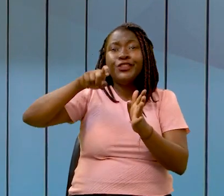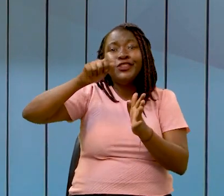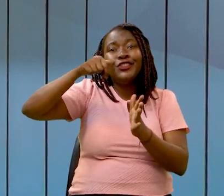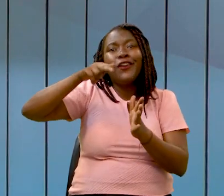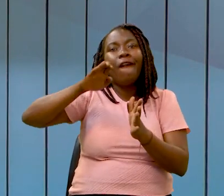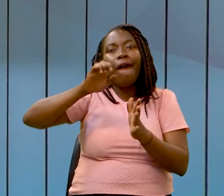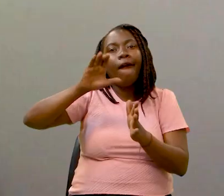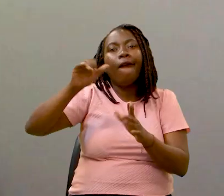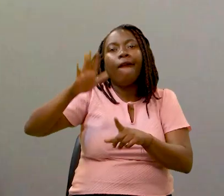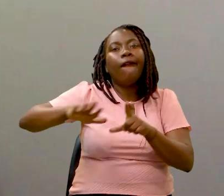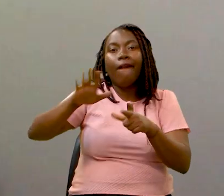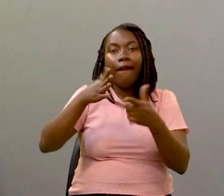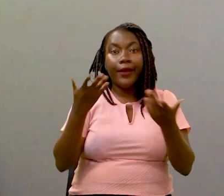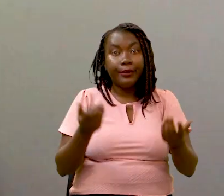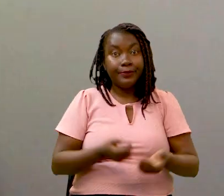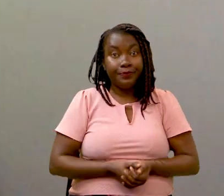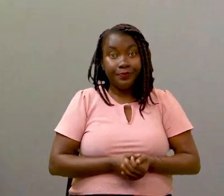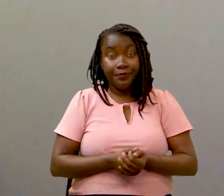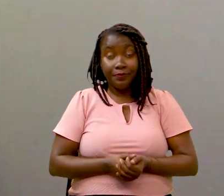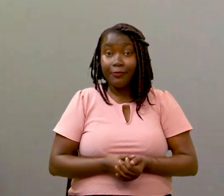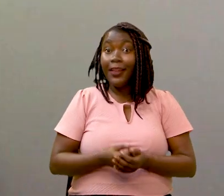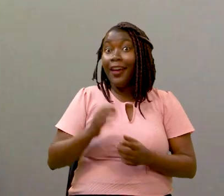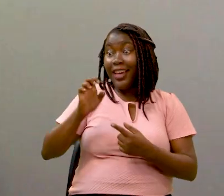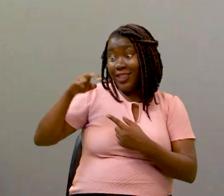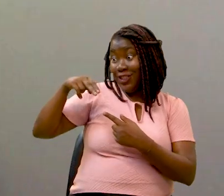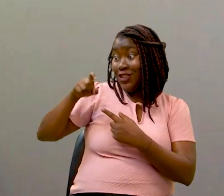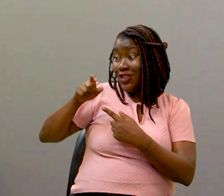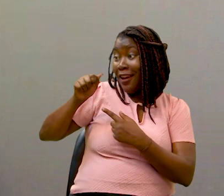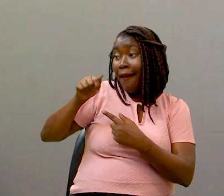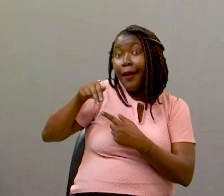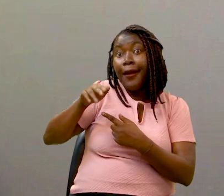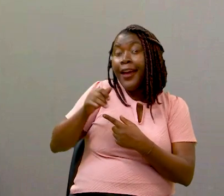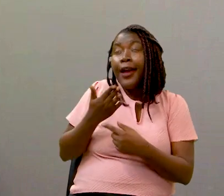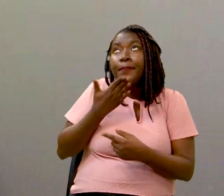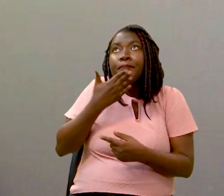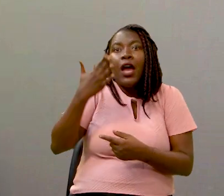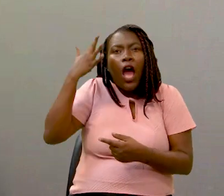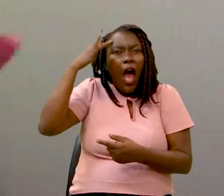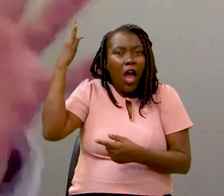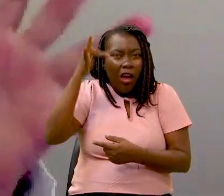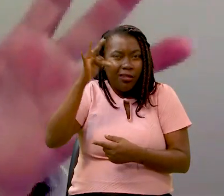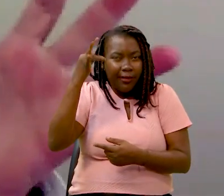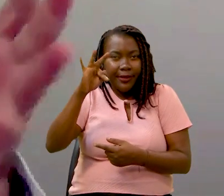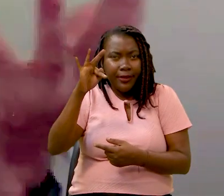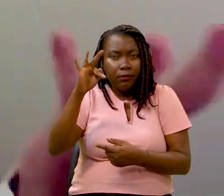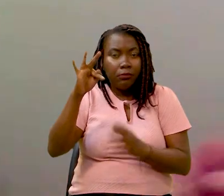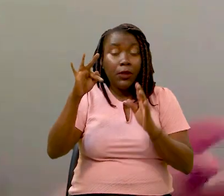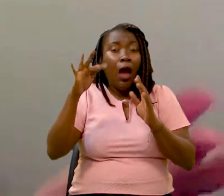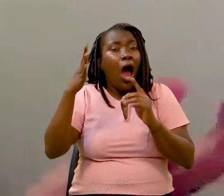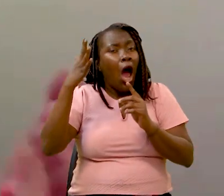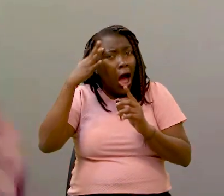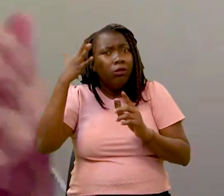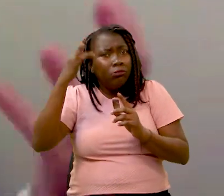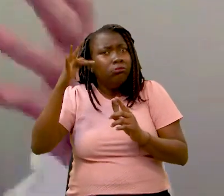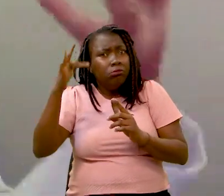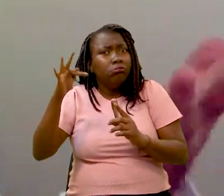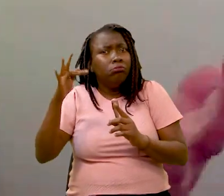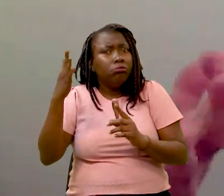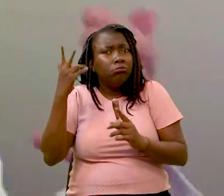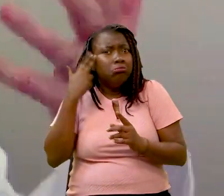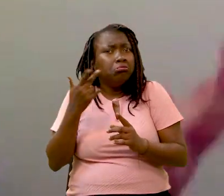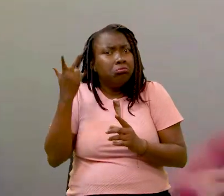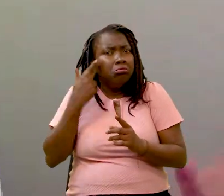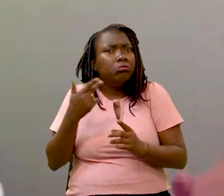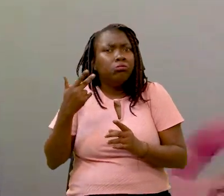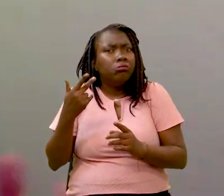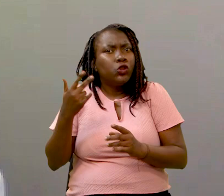geral? Isso. Enxaqueca é um tipo de dor de cabeça, né? Dor de cabeça, bastante comum, é uma